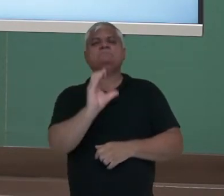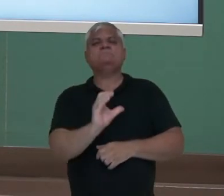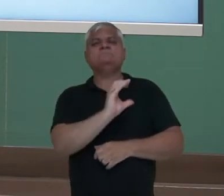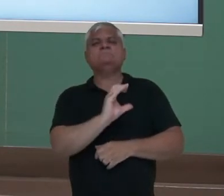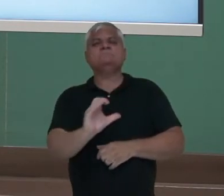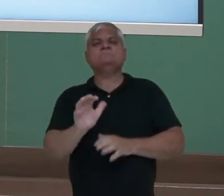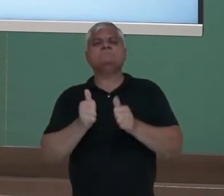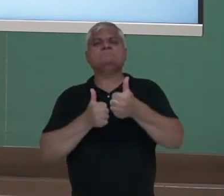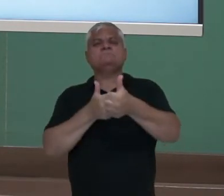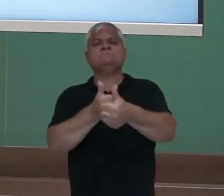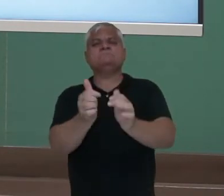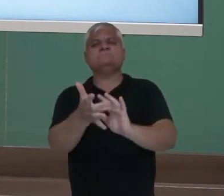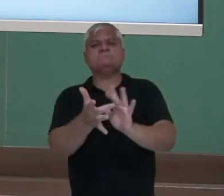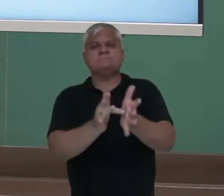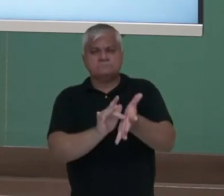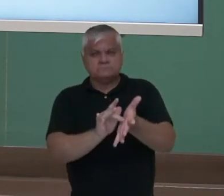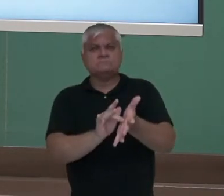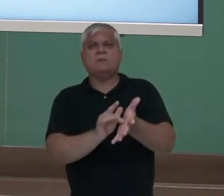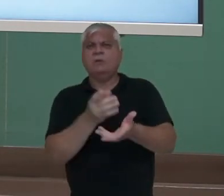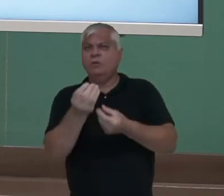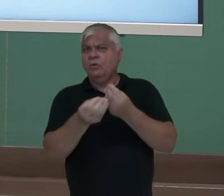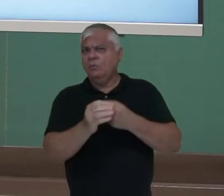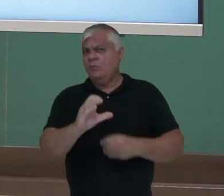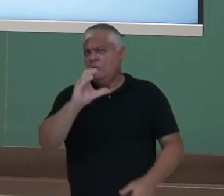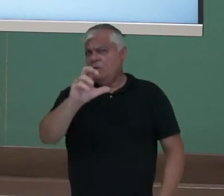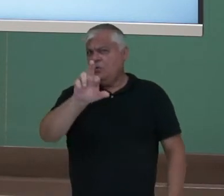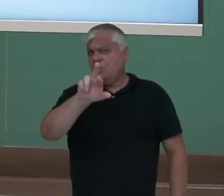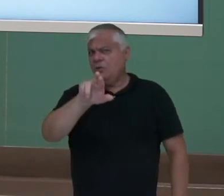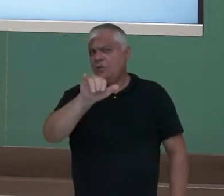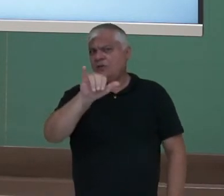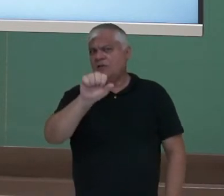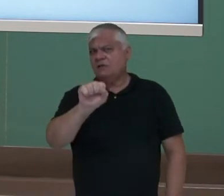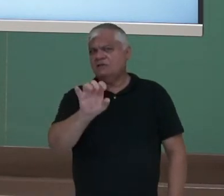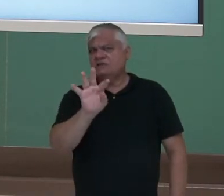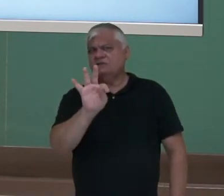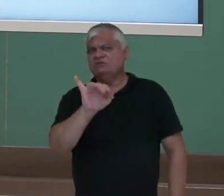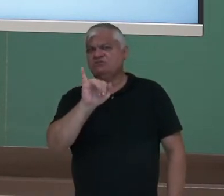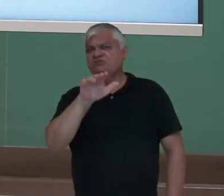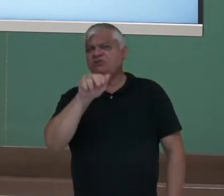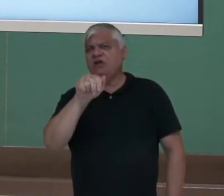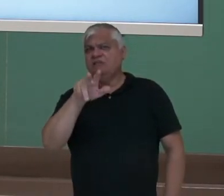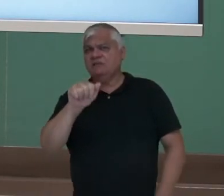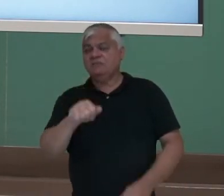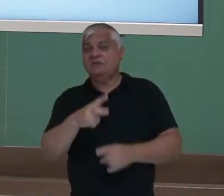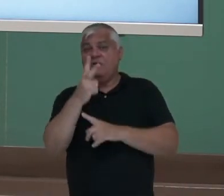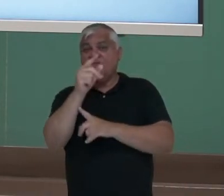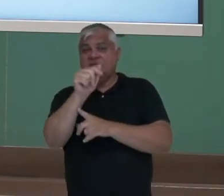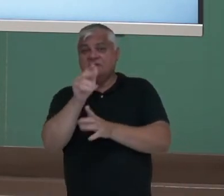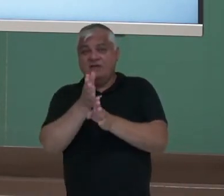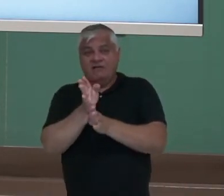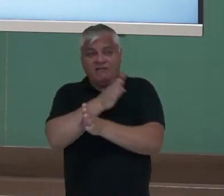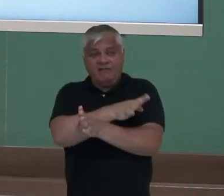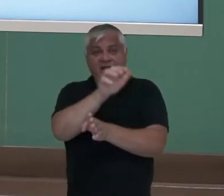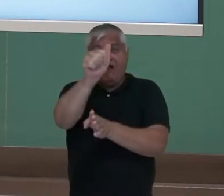gente fala do Império Romano, a gente sempre usa ali, né? 27 a.C. começou o Império, terminou no